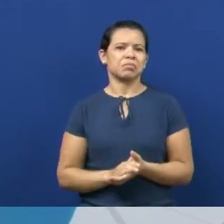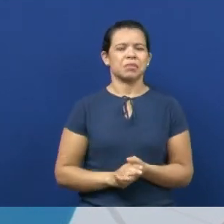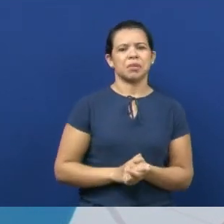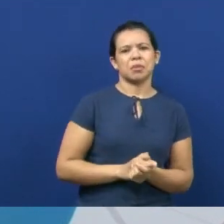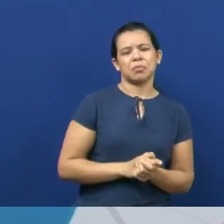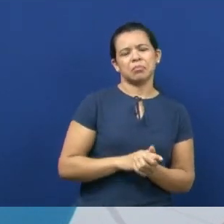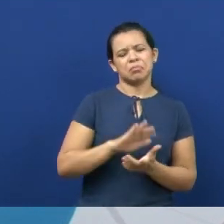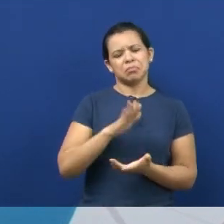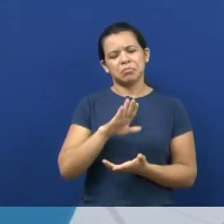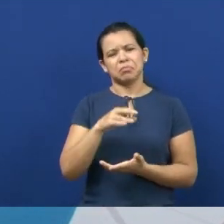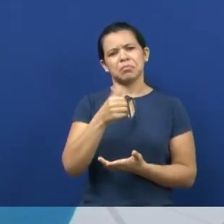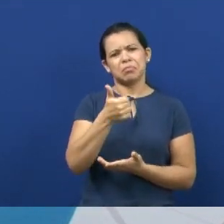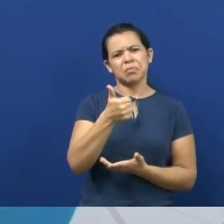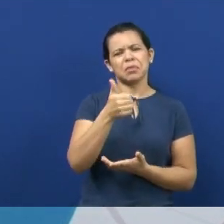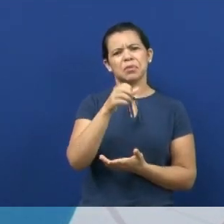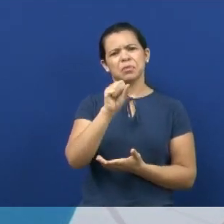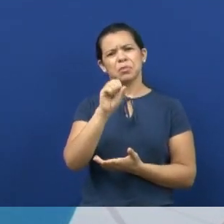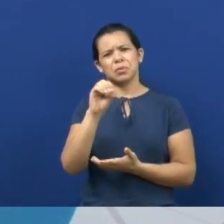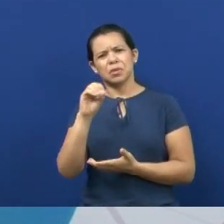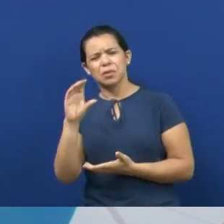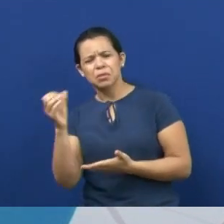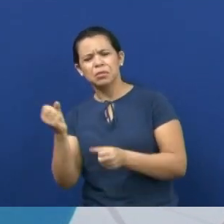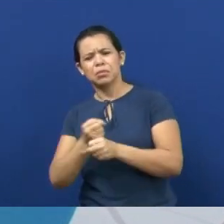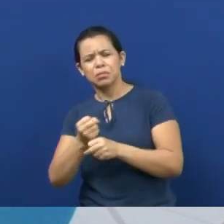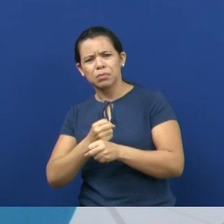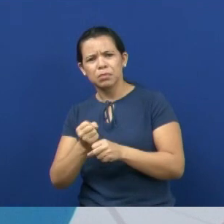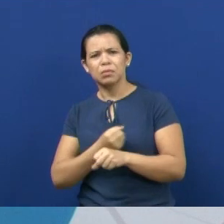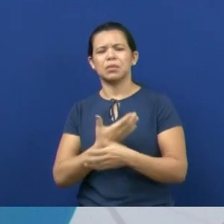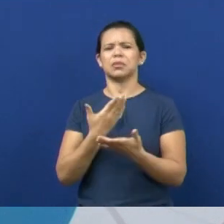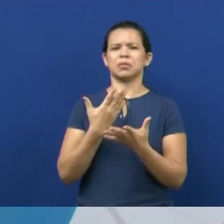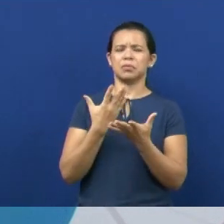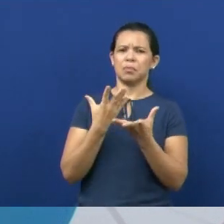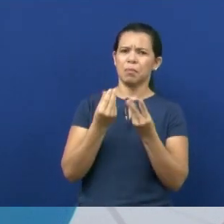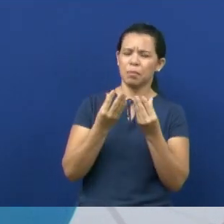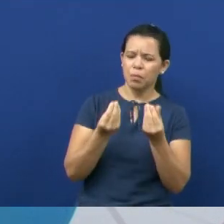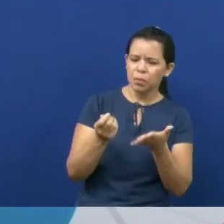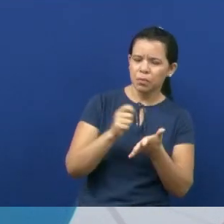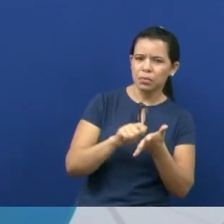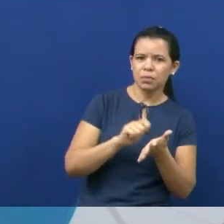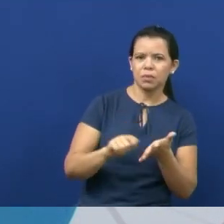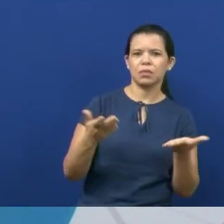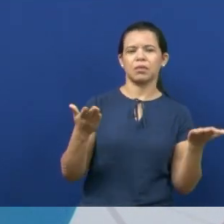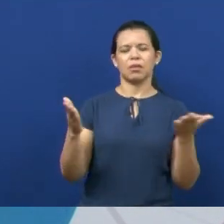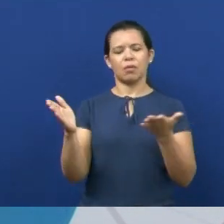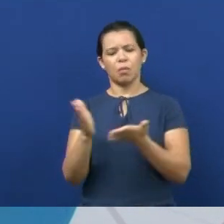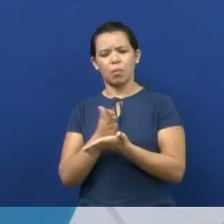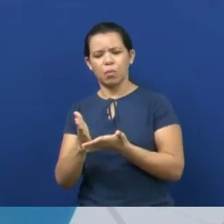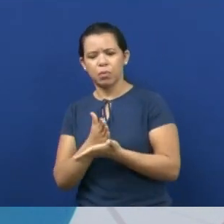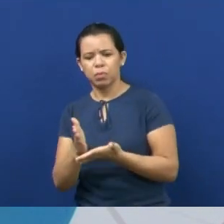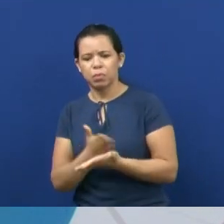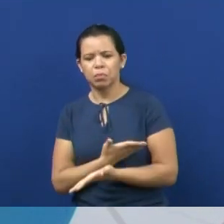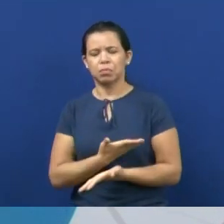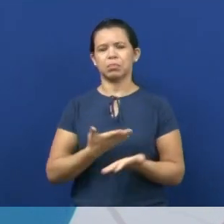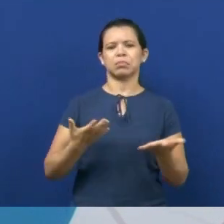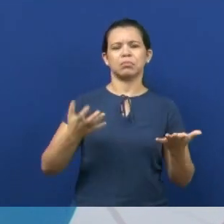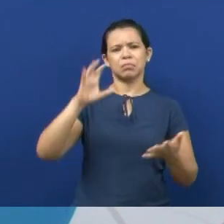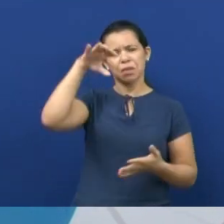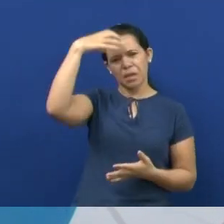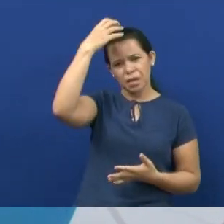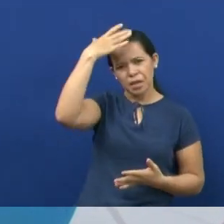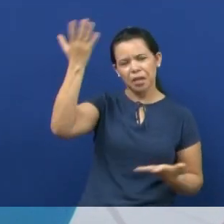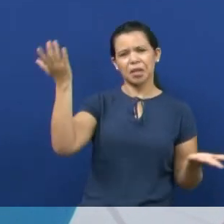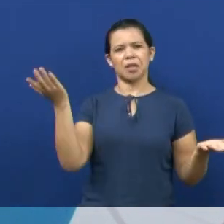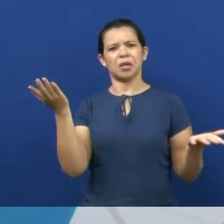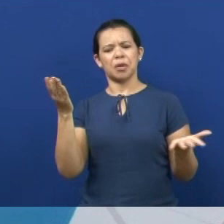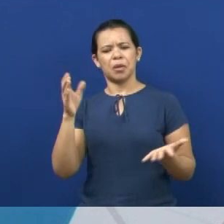autores diferentes. Muitos deles eram estadistas, outros eram pastores de ovelha, outros eram reis, outros